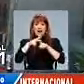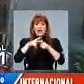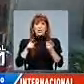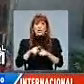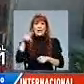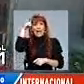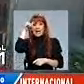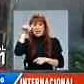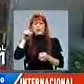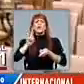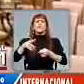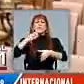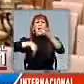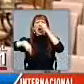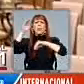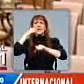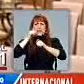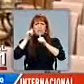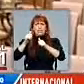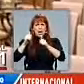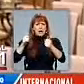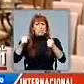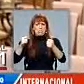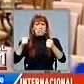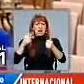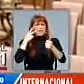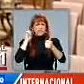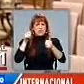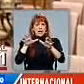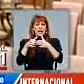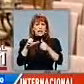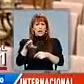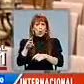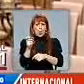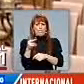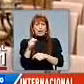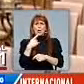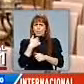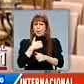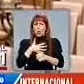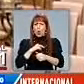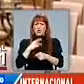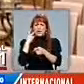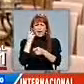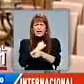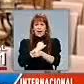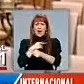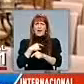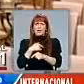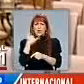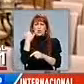licenciatura. E aqui aprende-se bem, vive-se bem na Covilhã? Sim, gosto muito de viver na Covilhã. Fico aqui segundo